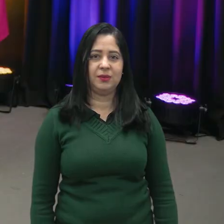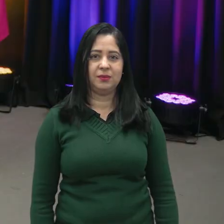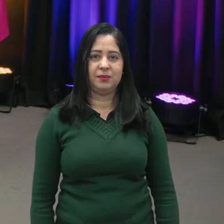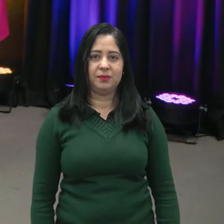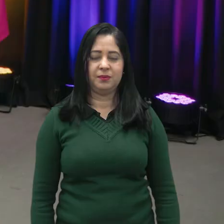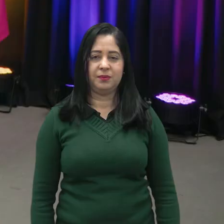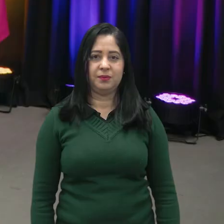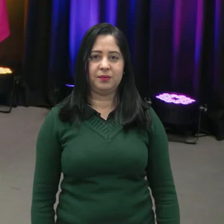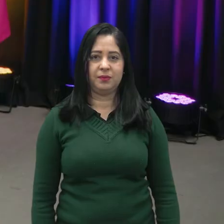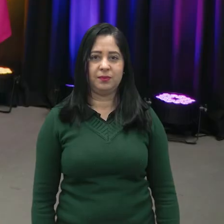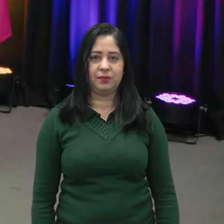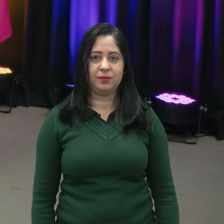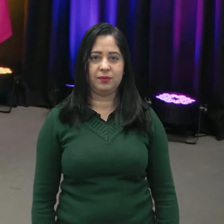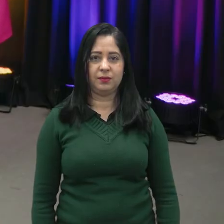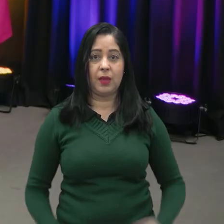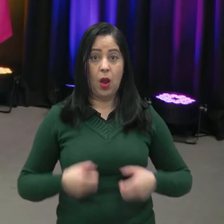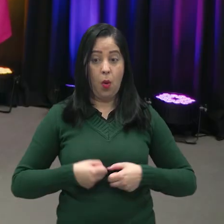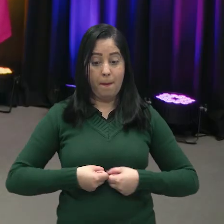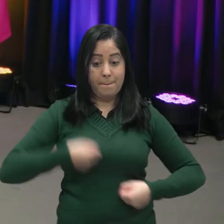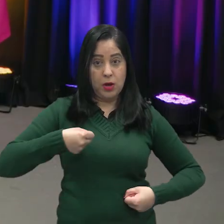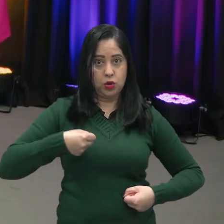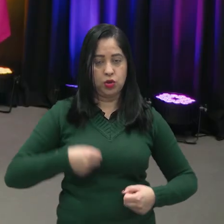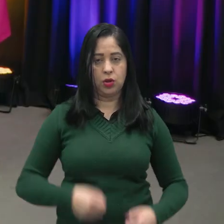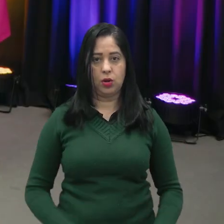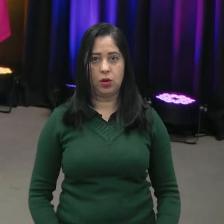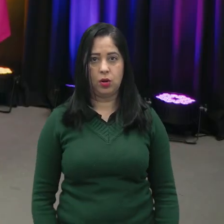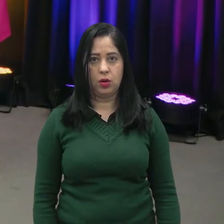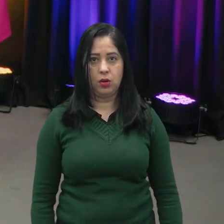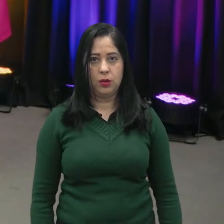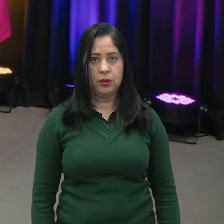agachar um pouco, ó. Tá vendo? Ah, a pressão pra poder em tirar. cima dele ali